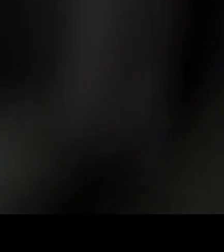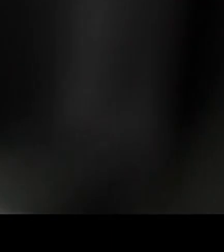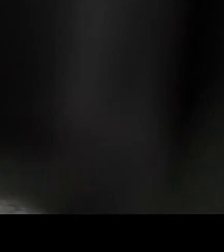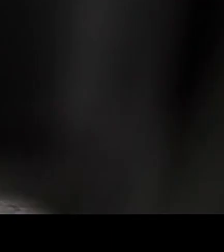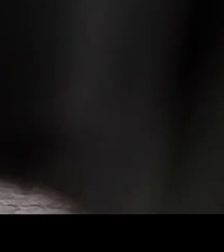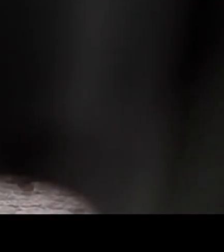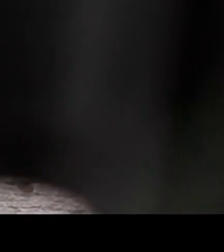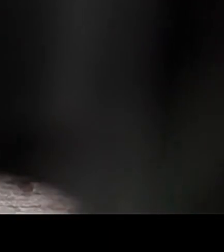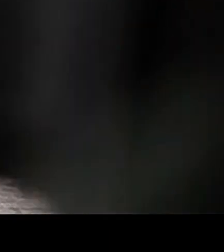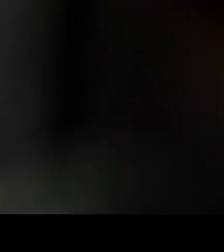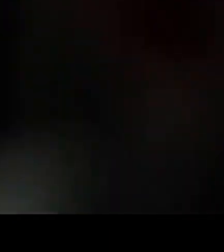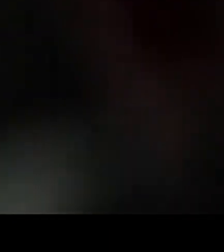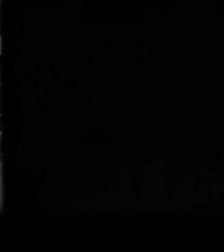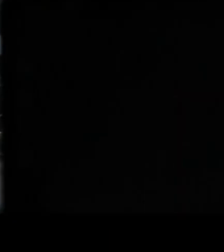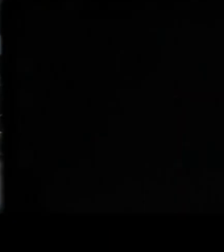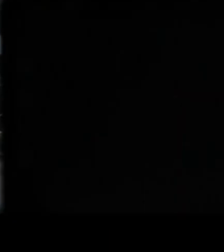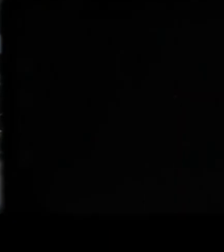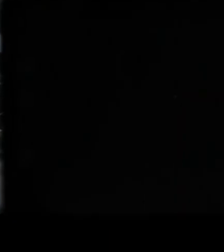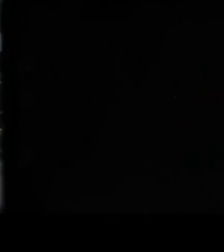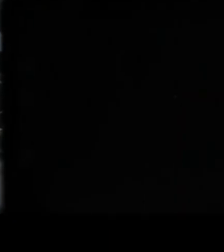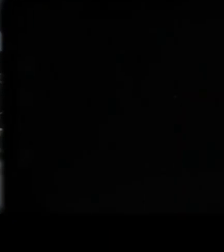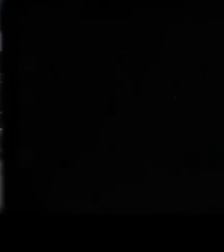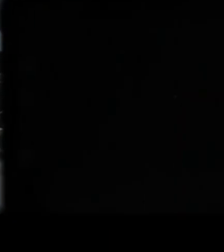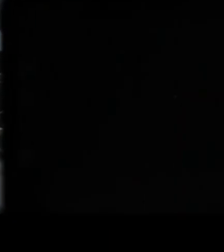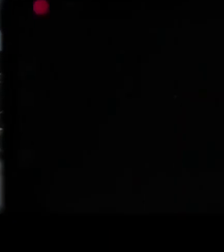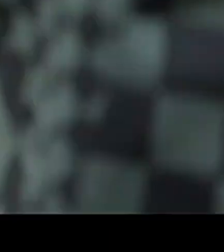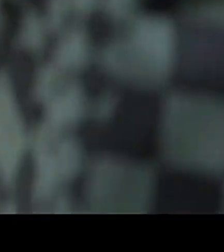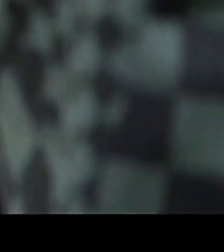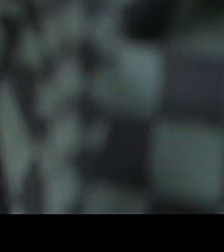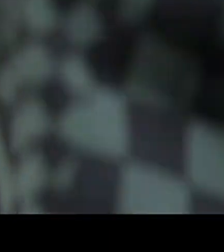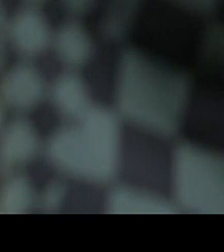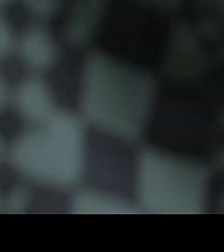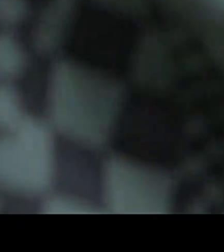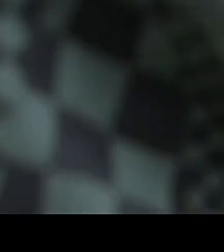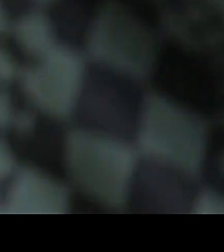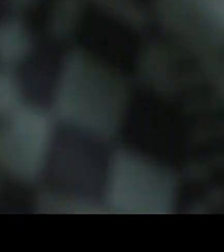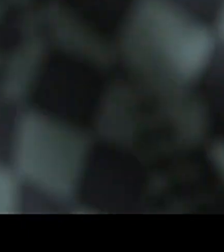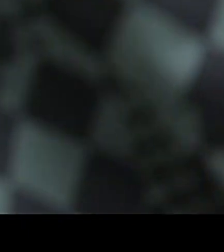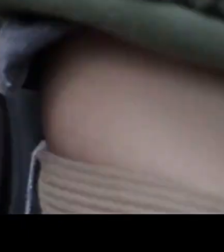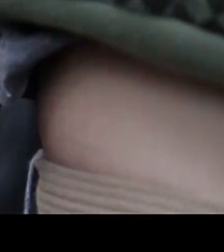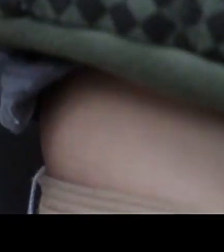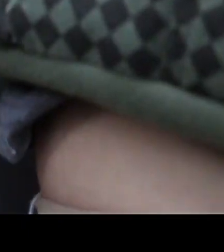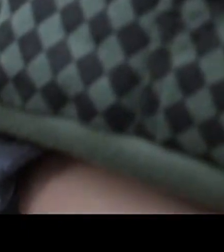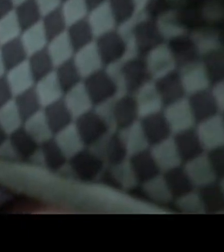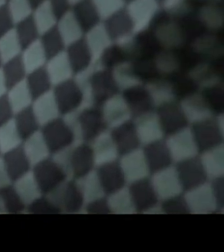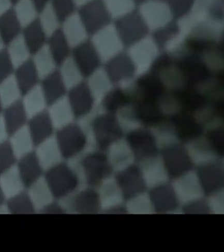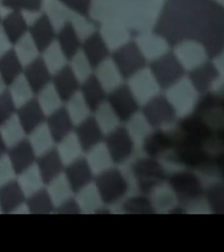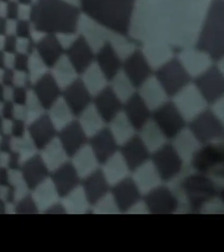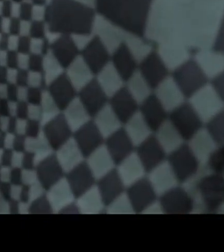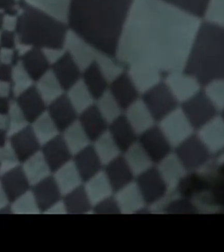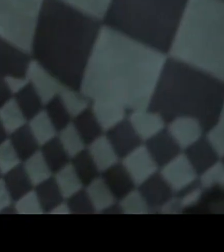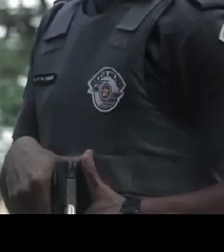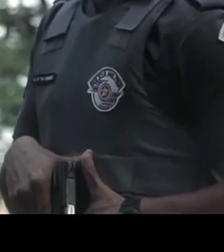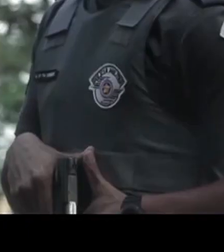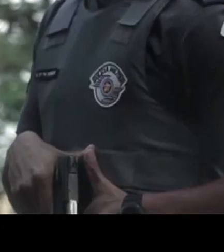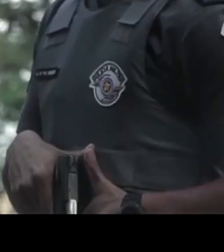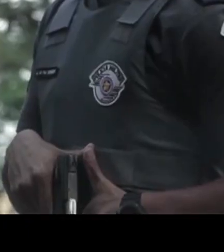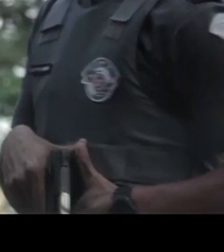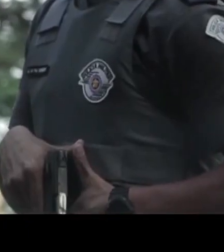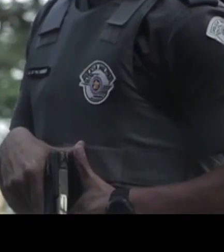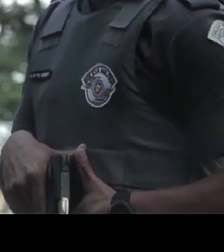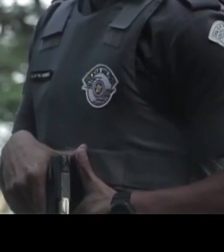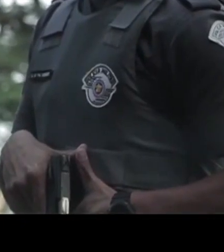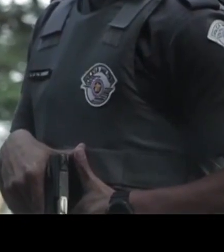O cidadão abordado tem seus direitos preservados. Saber a identificação do policial militar, ser revistado